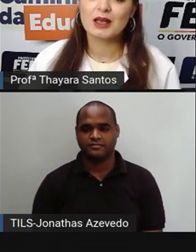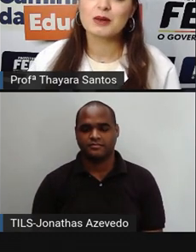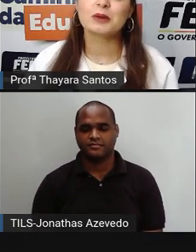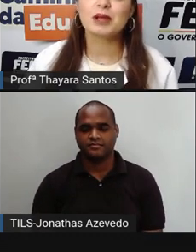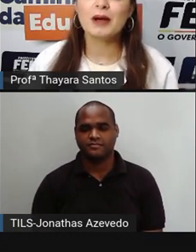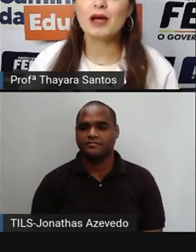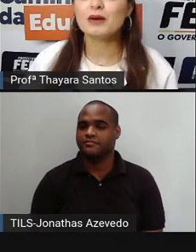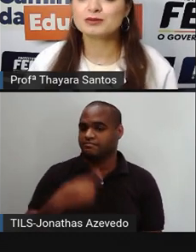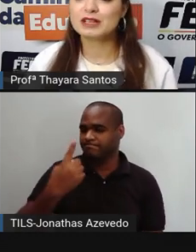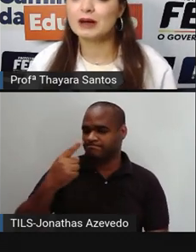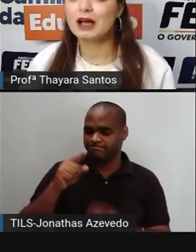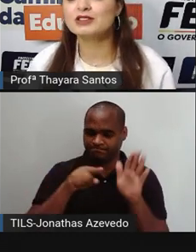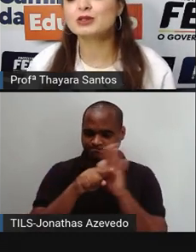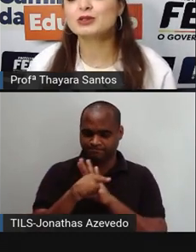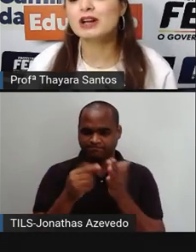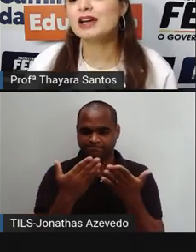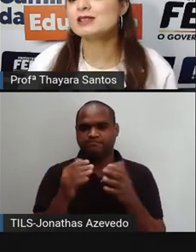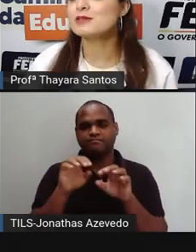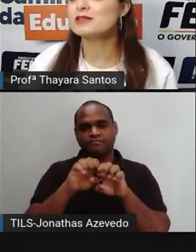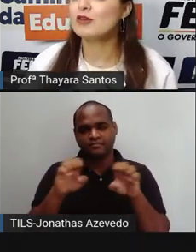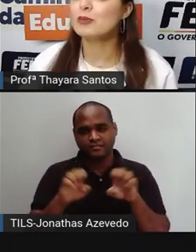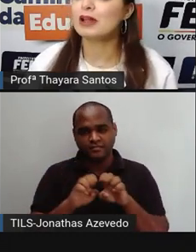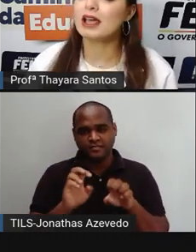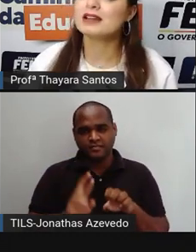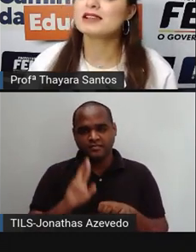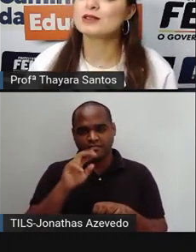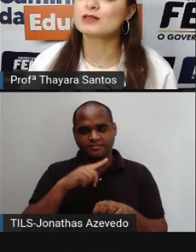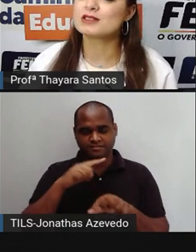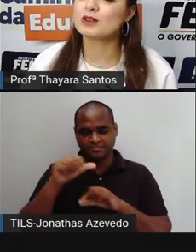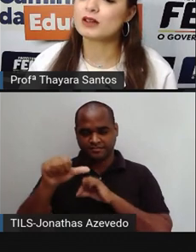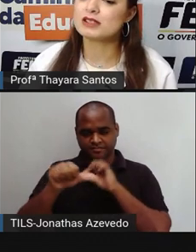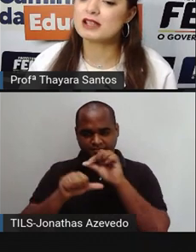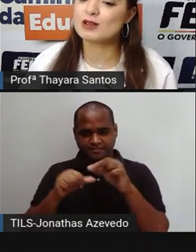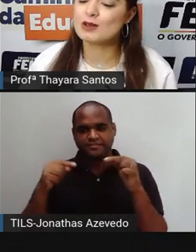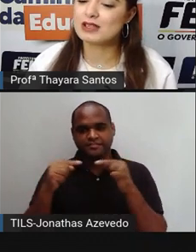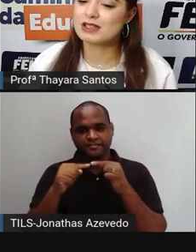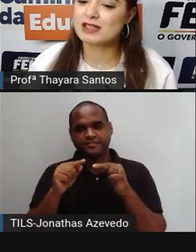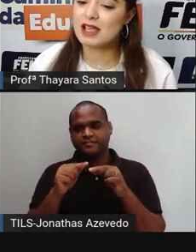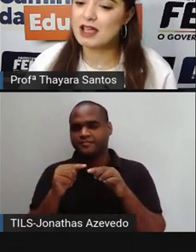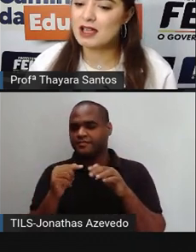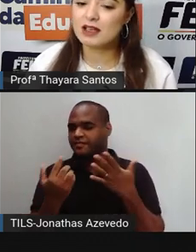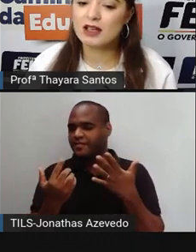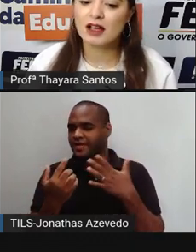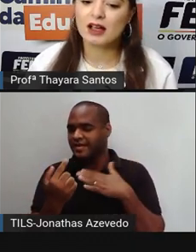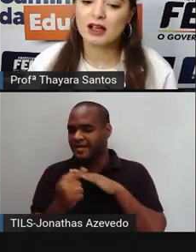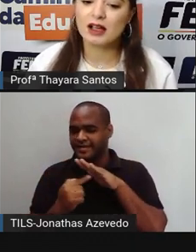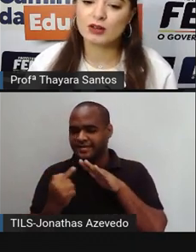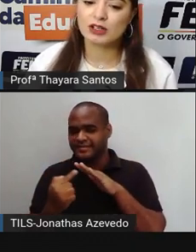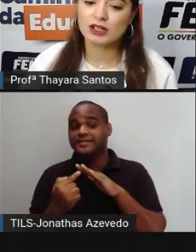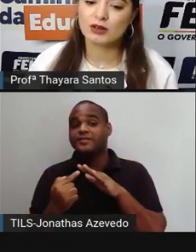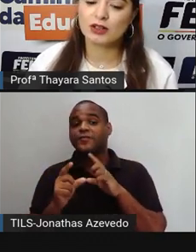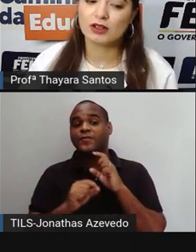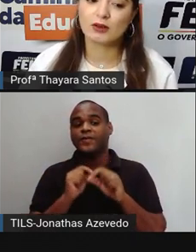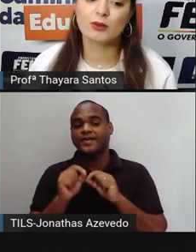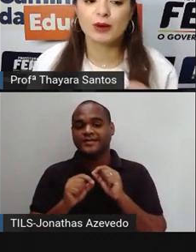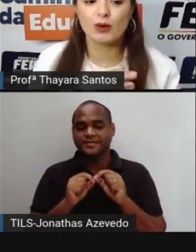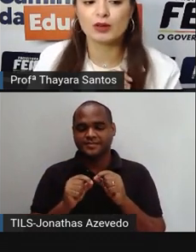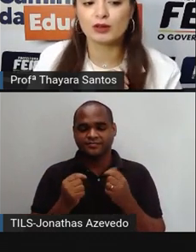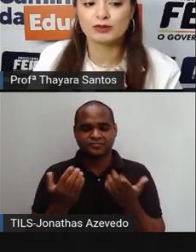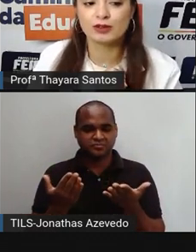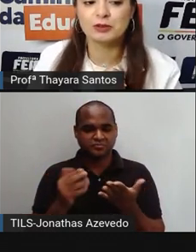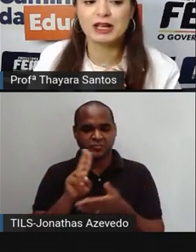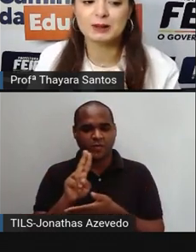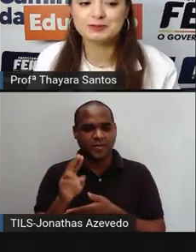Primeira pergunta. A estrutura responsável pela realização das trocas gasosas é... Ah, vou colocar aqui o